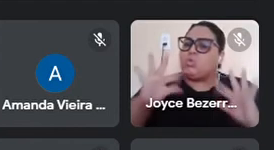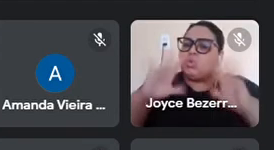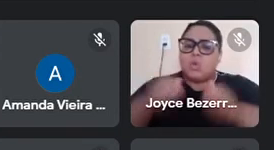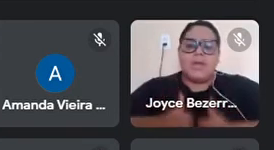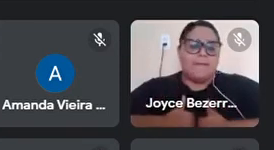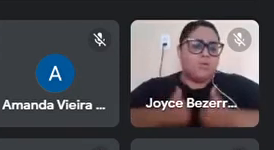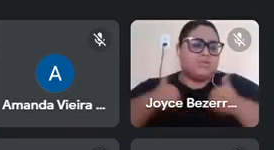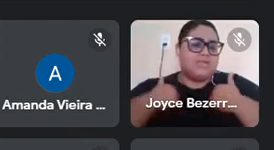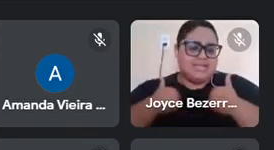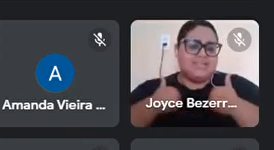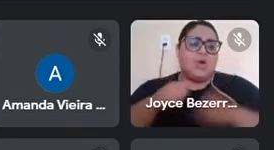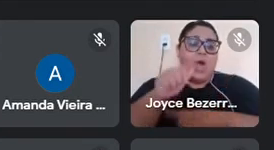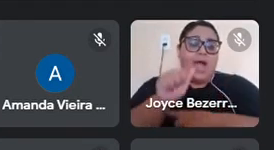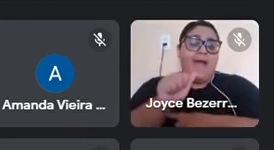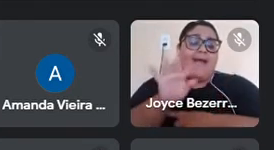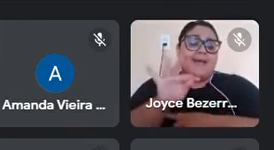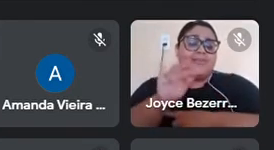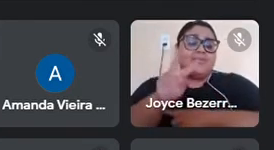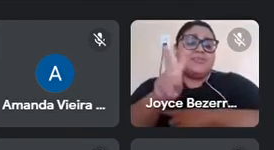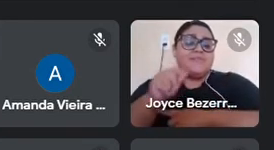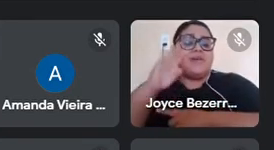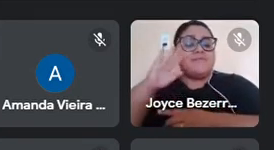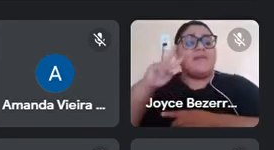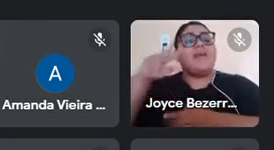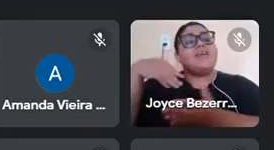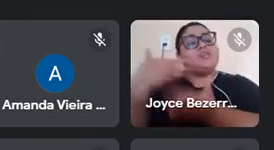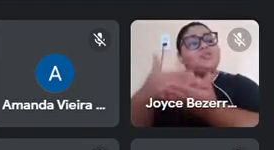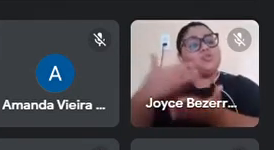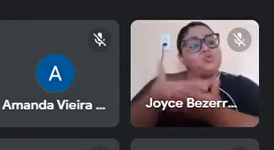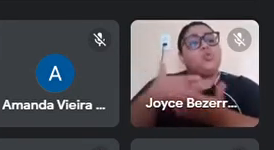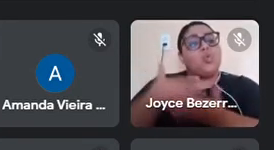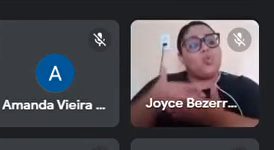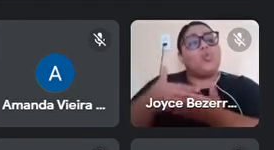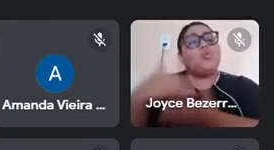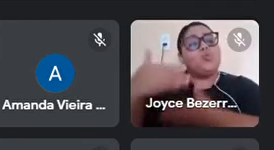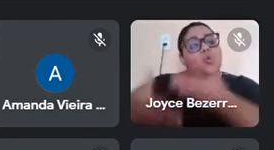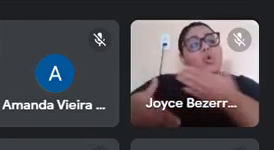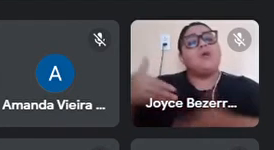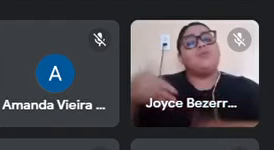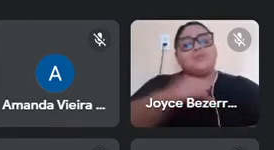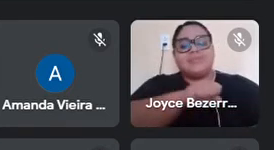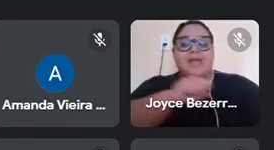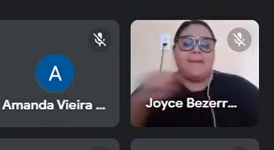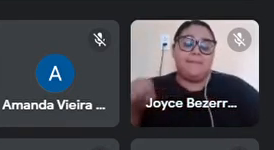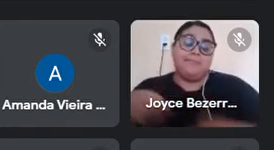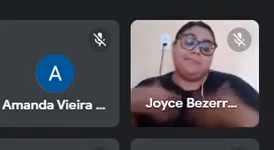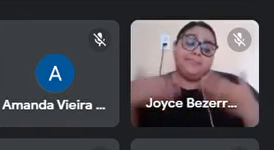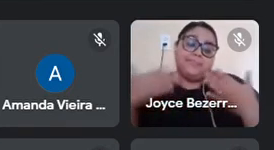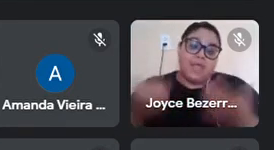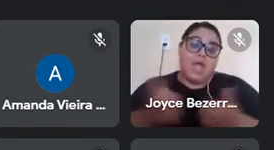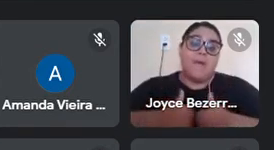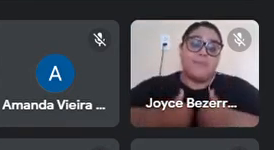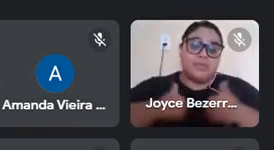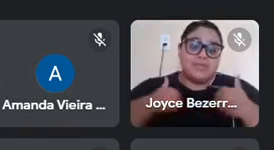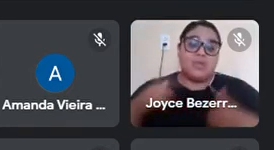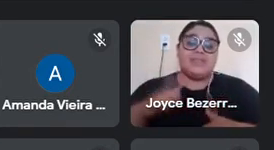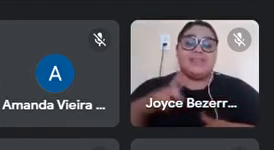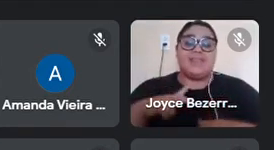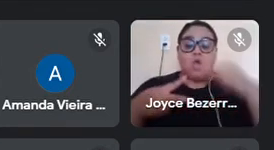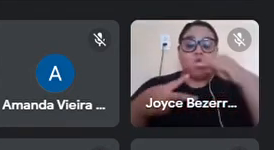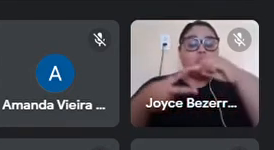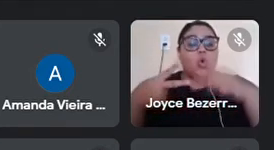vem vendo, né, ao longo do semestre. E a imunização ativa, ela também tem dois tipos, né? Ela tem